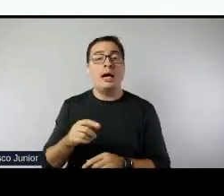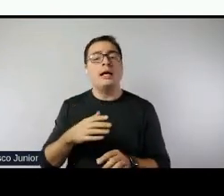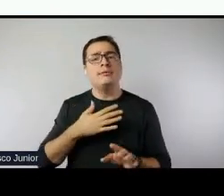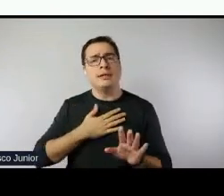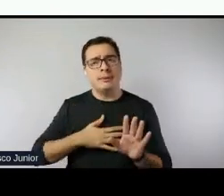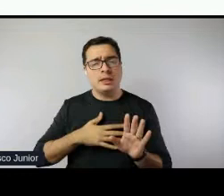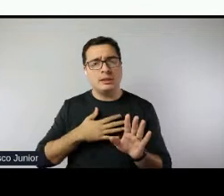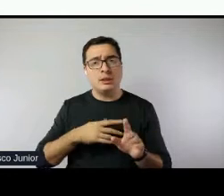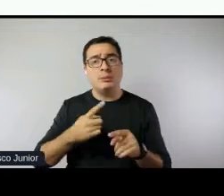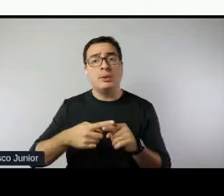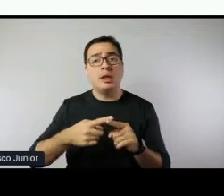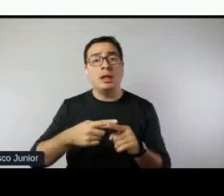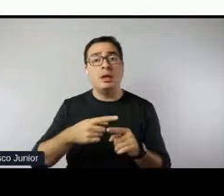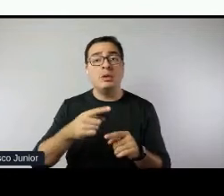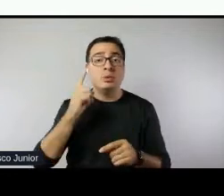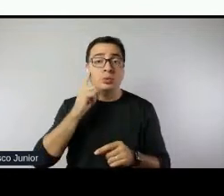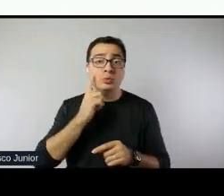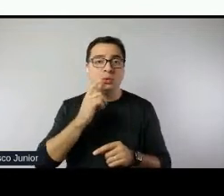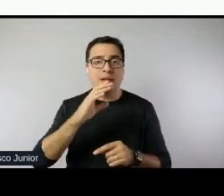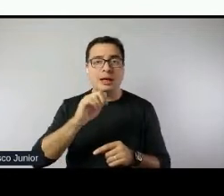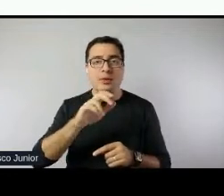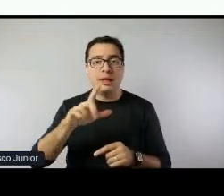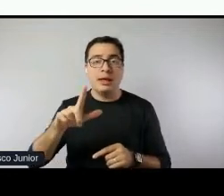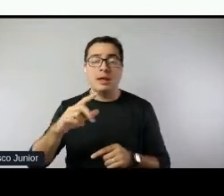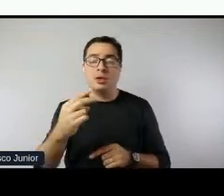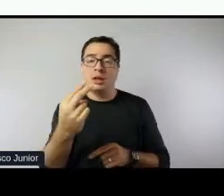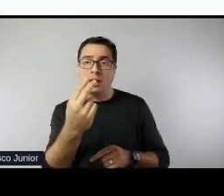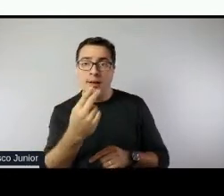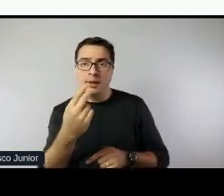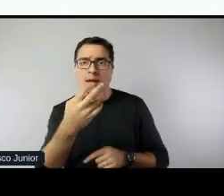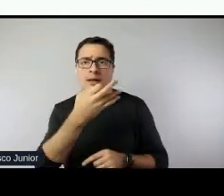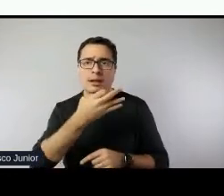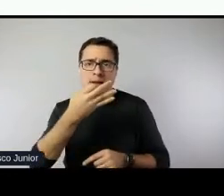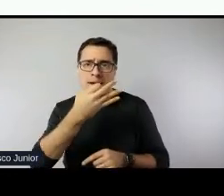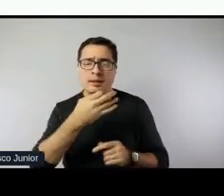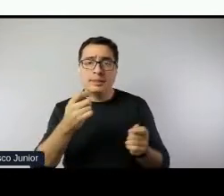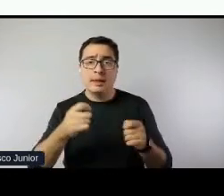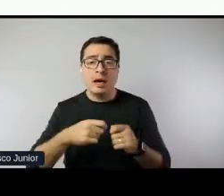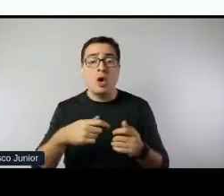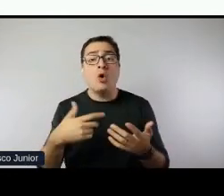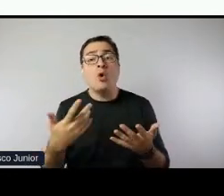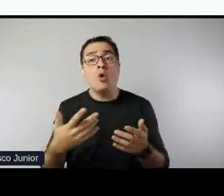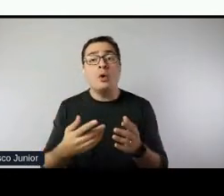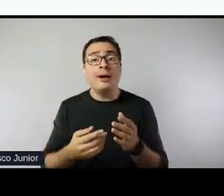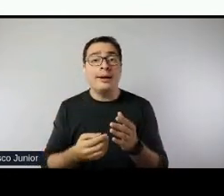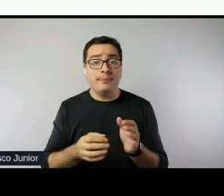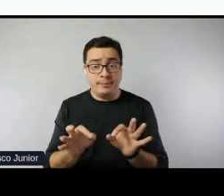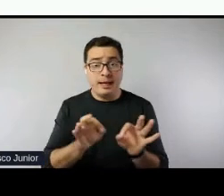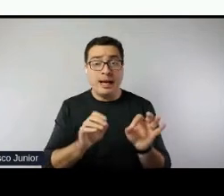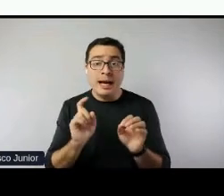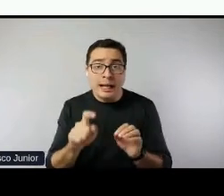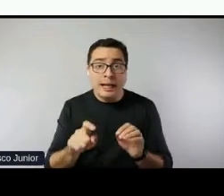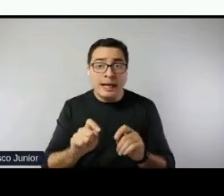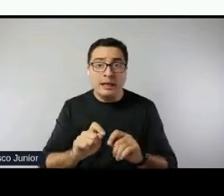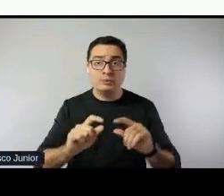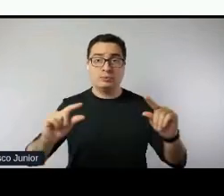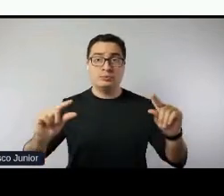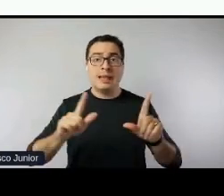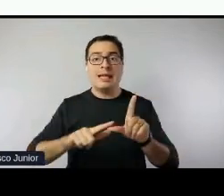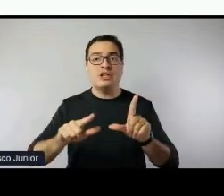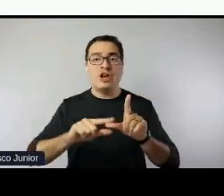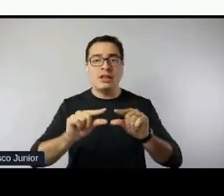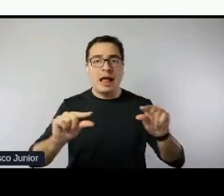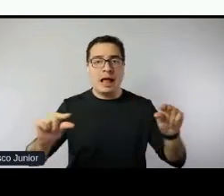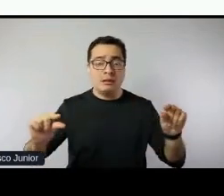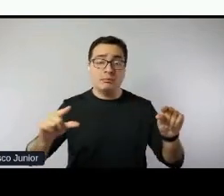para o Cauê conseguir também fazer a leitura labial ou, muitas vezes, ativar a legenda, né? Então, esses